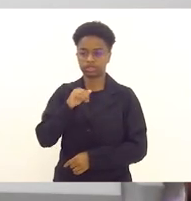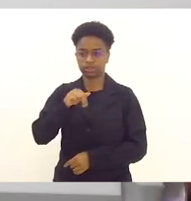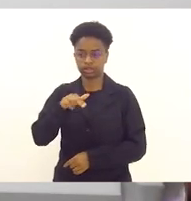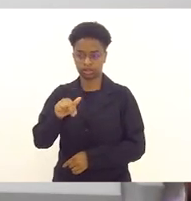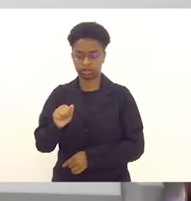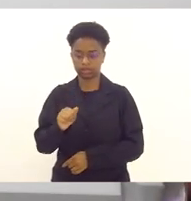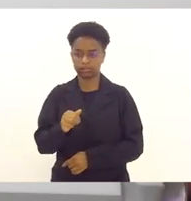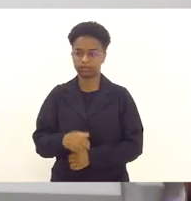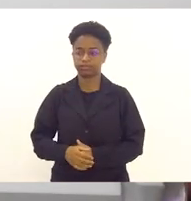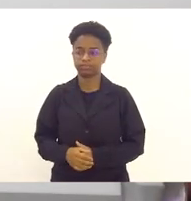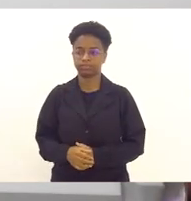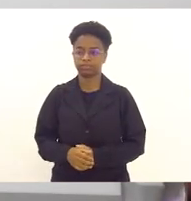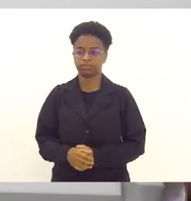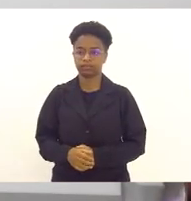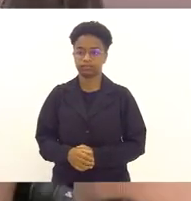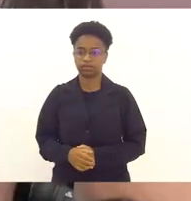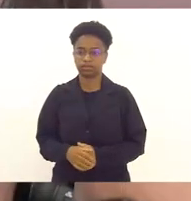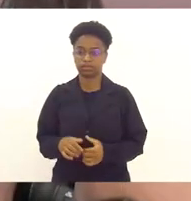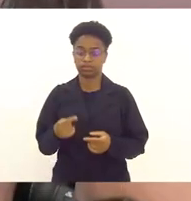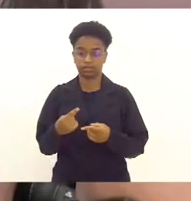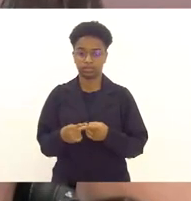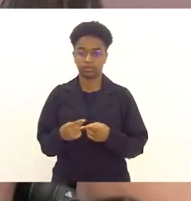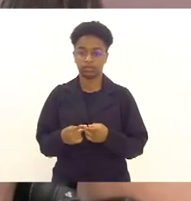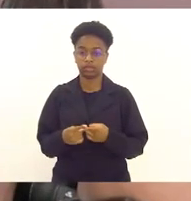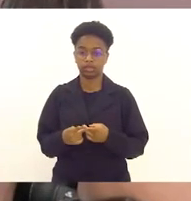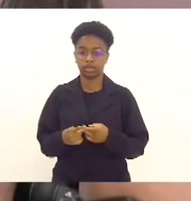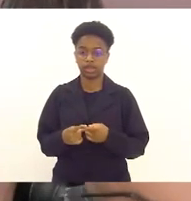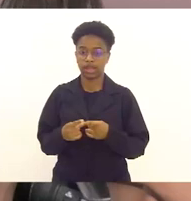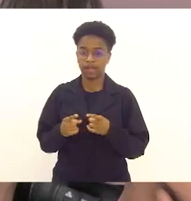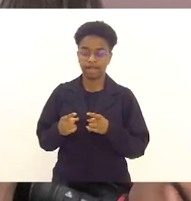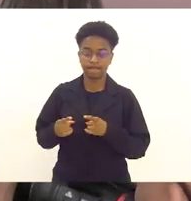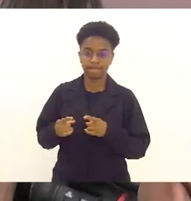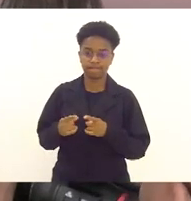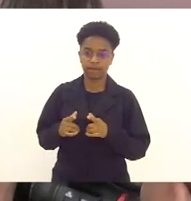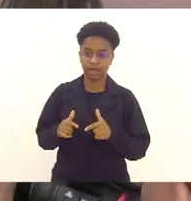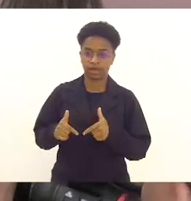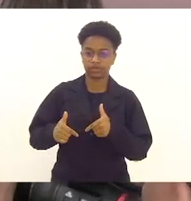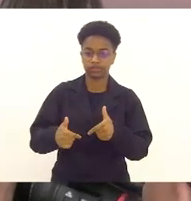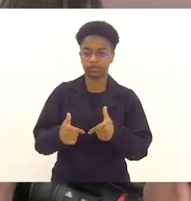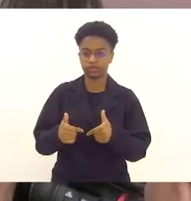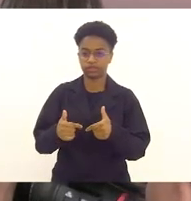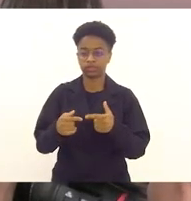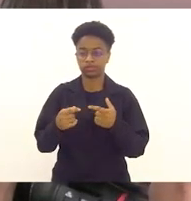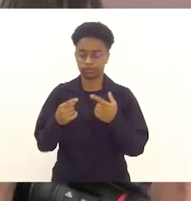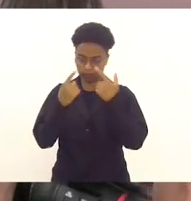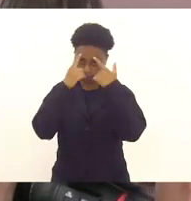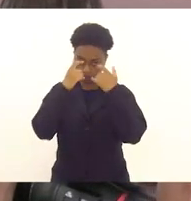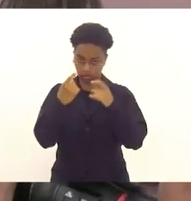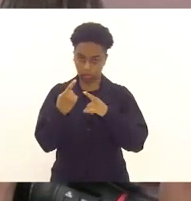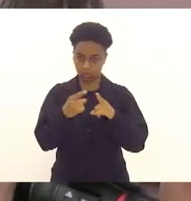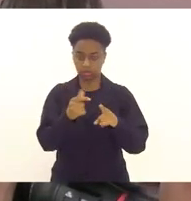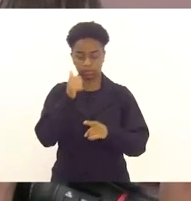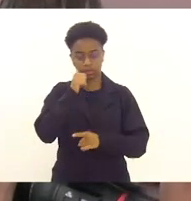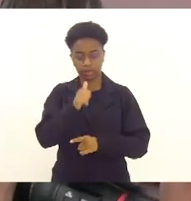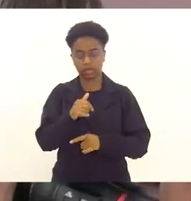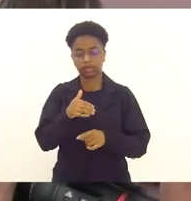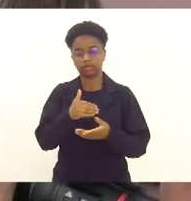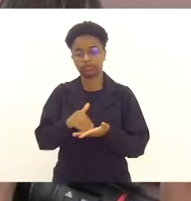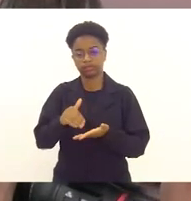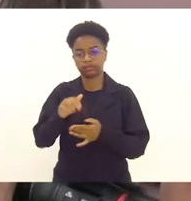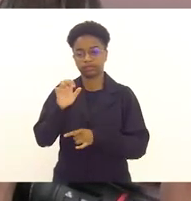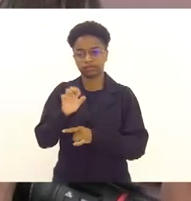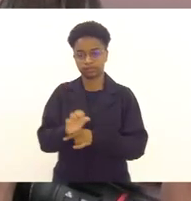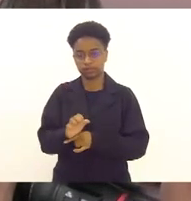está na superintendência de enfrentamento a violência contra mulher da Secretaria de Estado da mulher